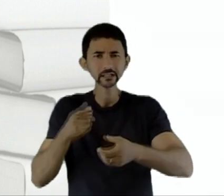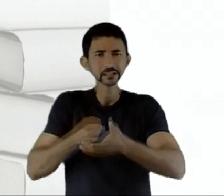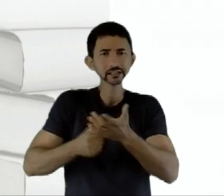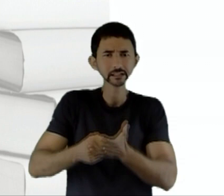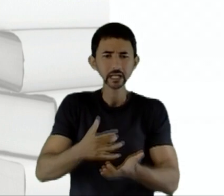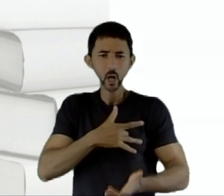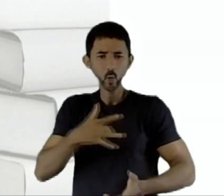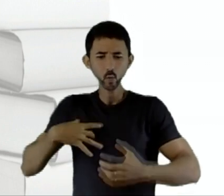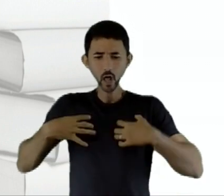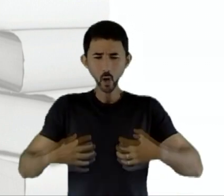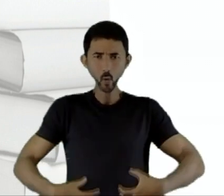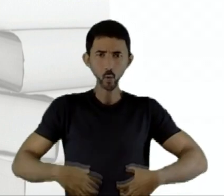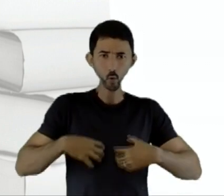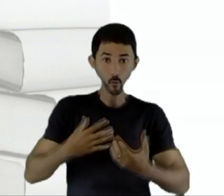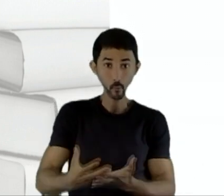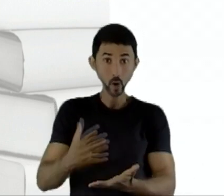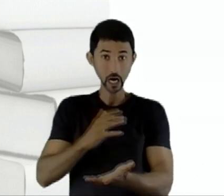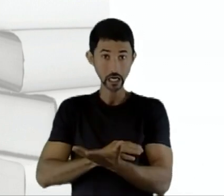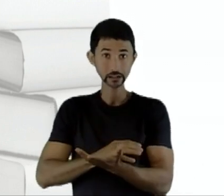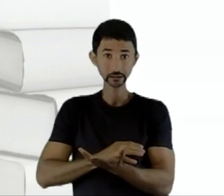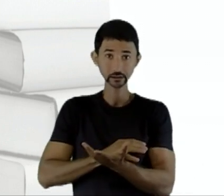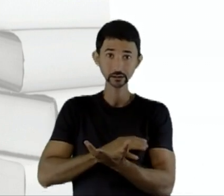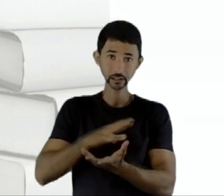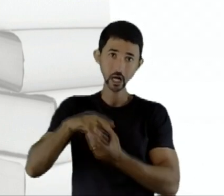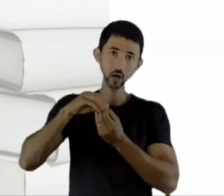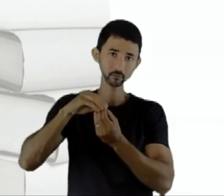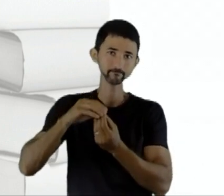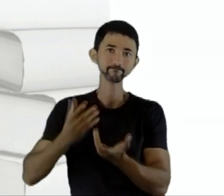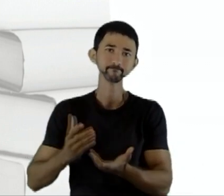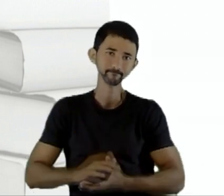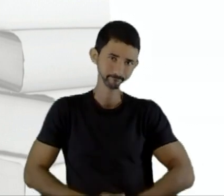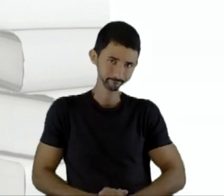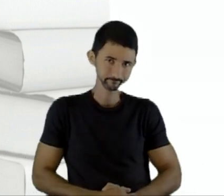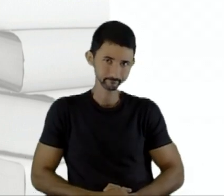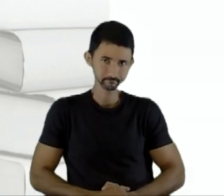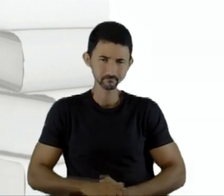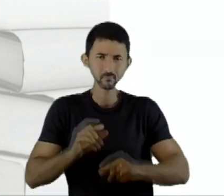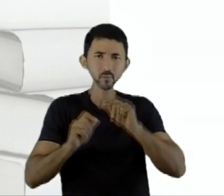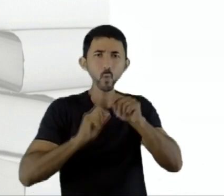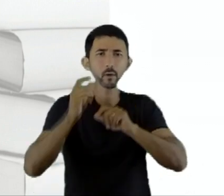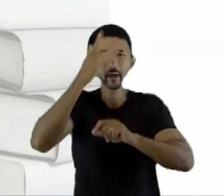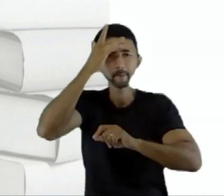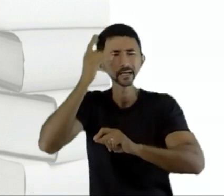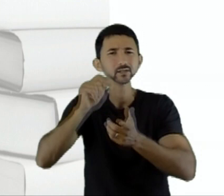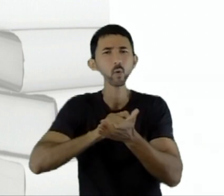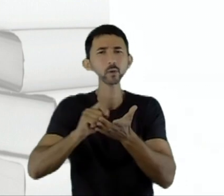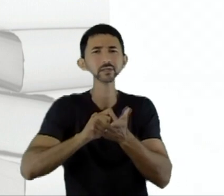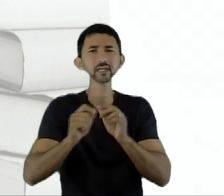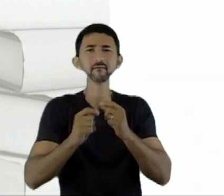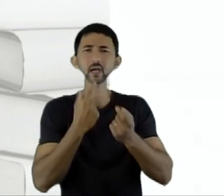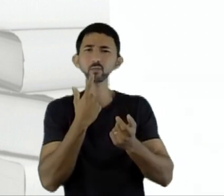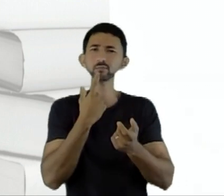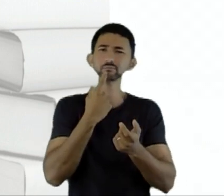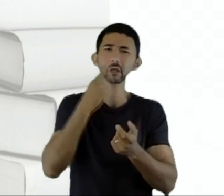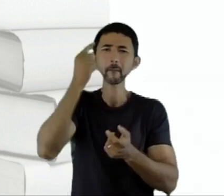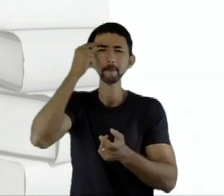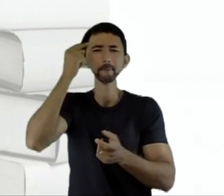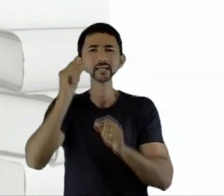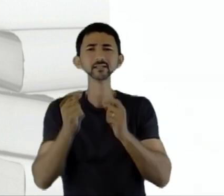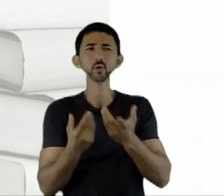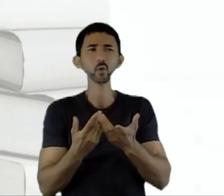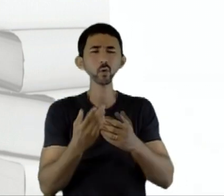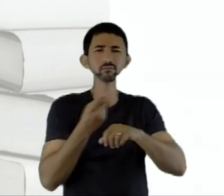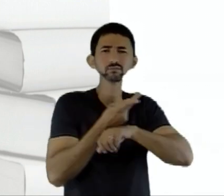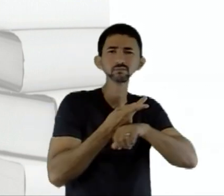tentar curar o corpo sem tentar curar a alma. Então, o que a pessoa que escreveu esse texto, ela pensou? Eu